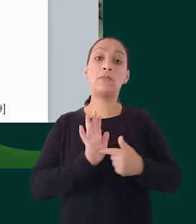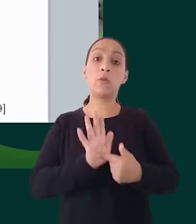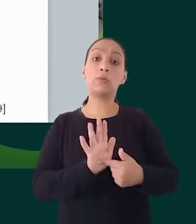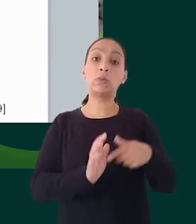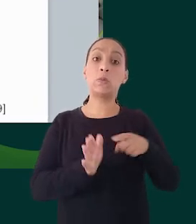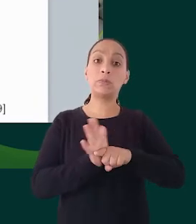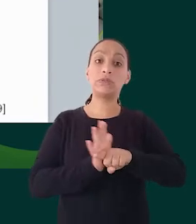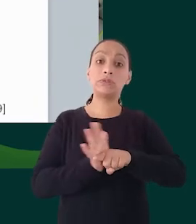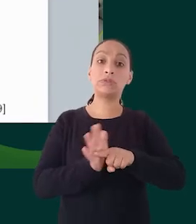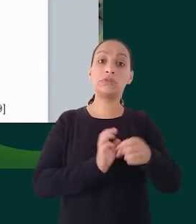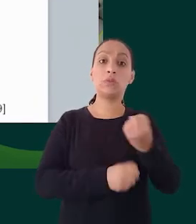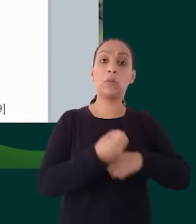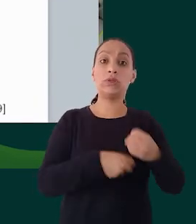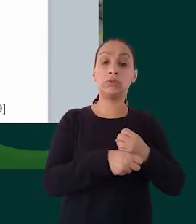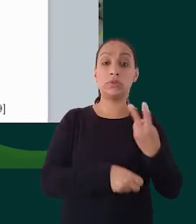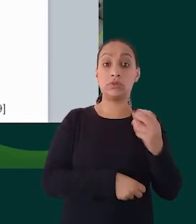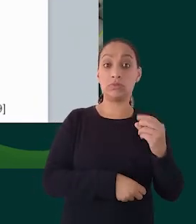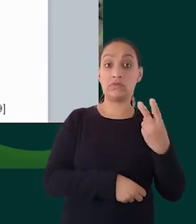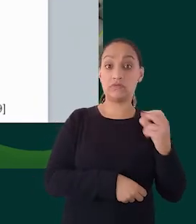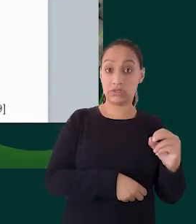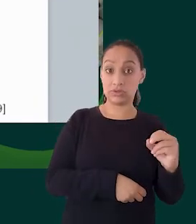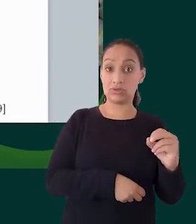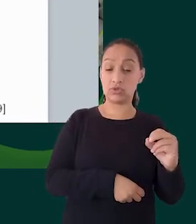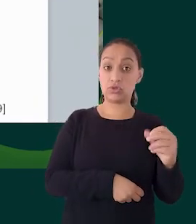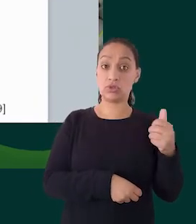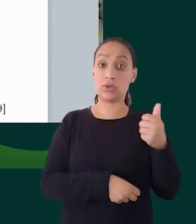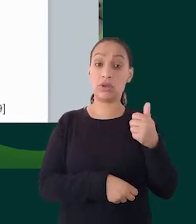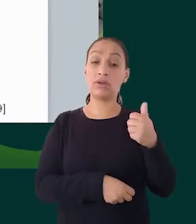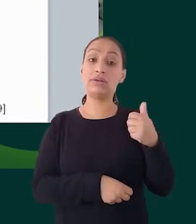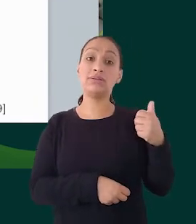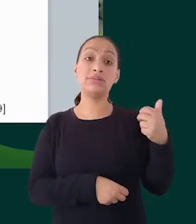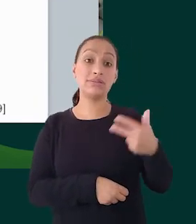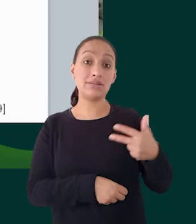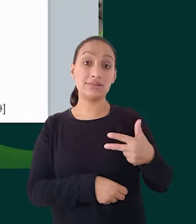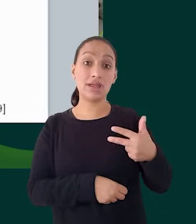terceiro lugar, em 2021, ficou em segundo lugar. Ou seja,